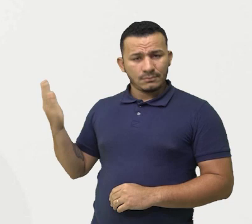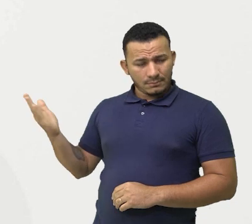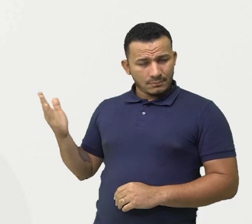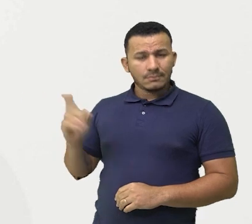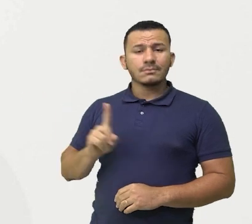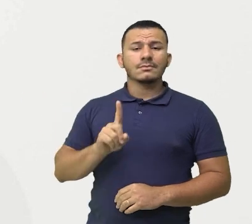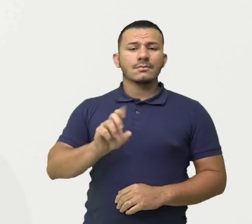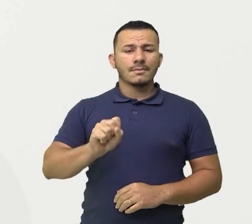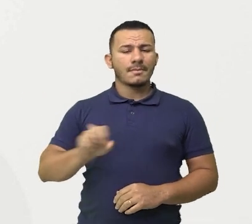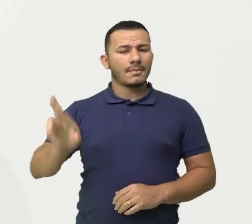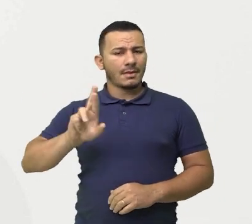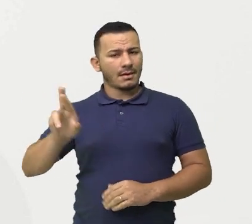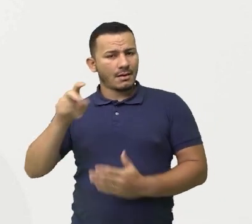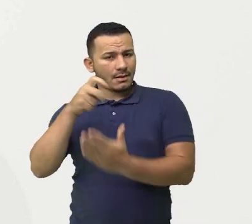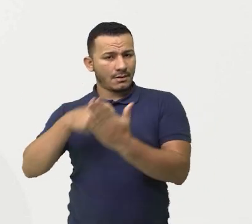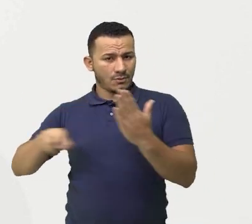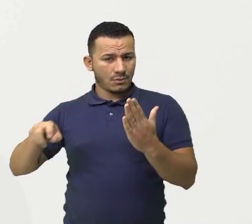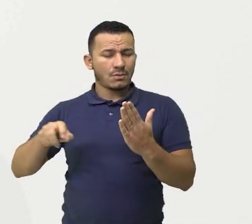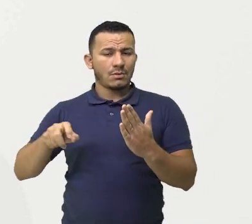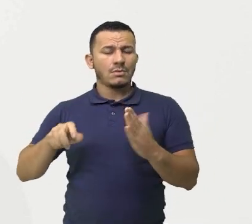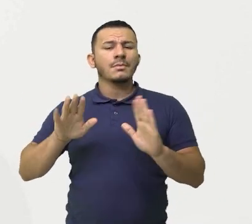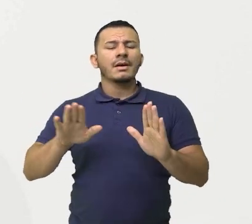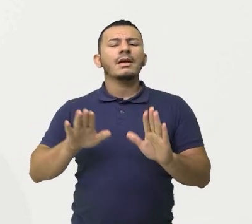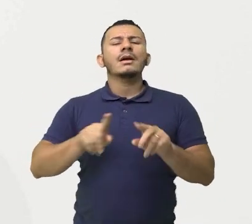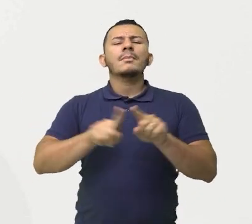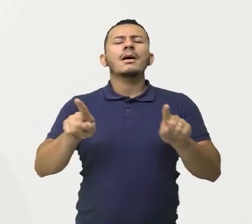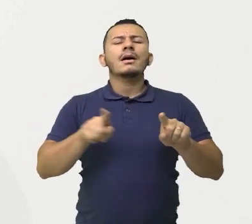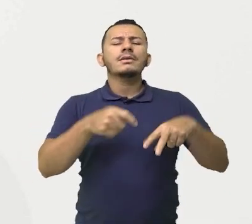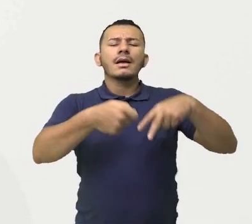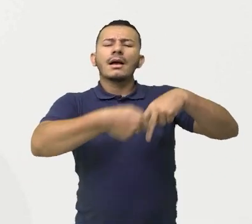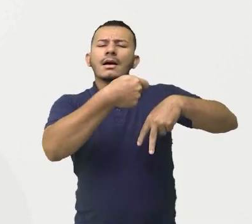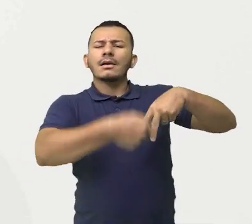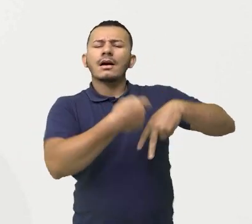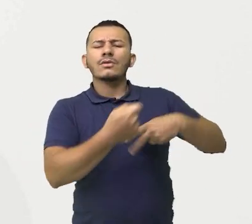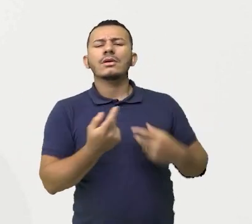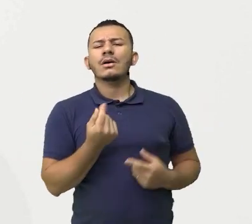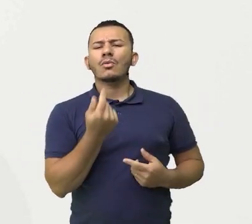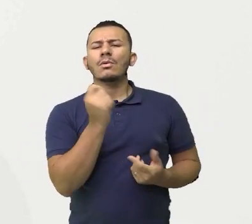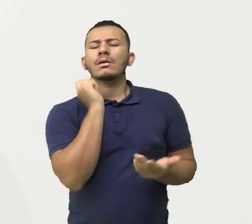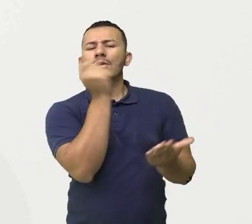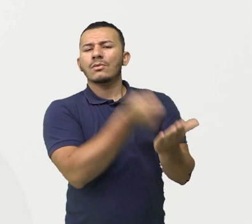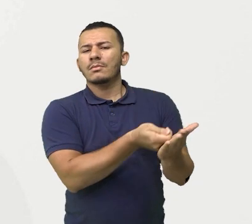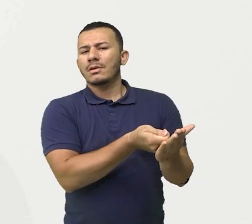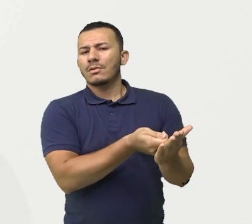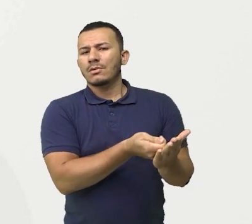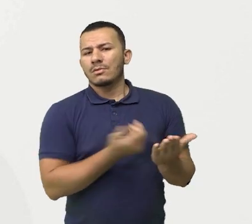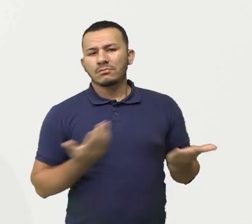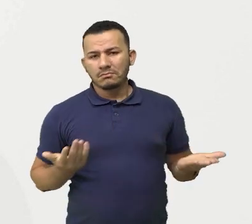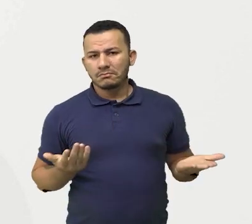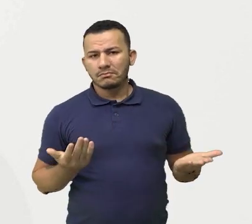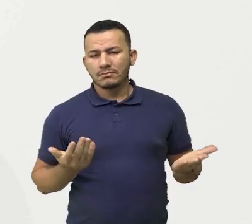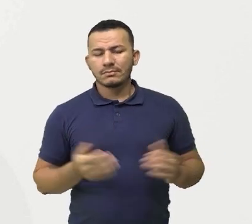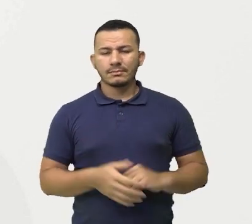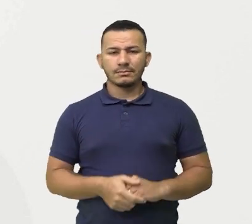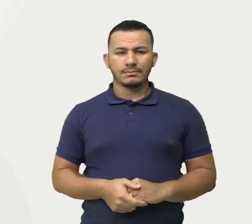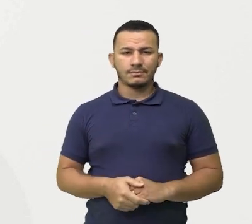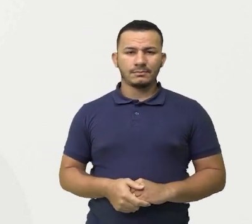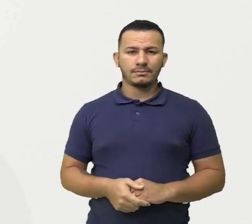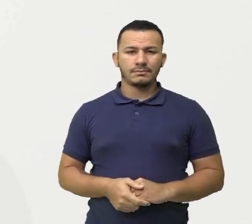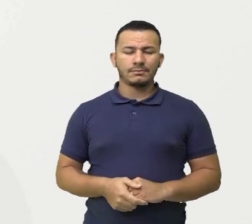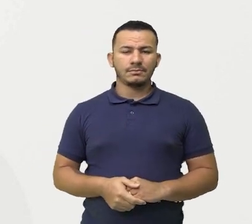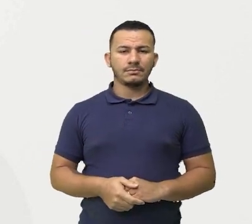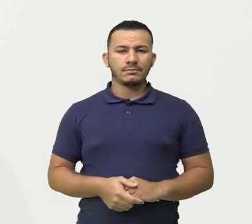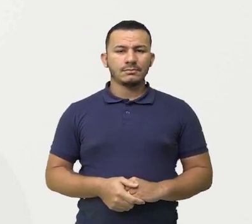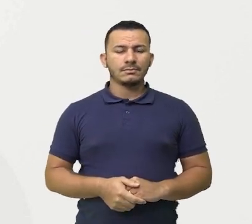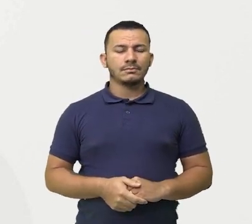R$18. E quanto é então o valor? Quanto ela pagou pela calça? Alunos, quanto ela